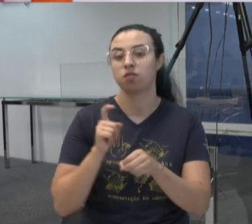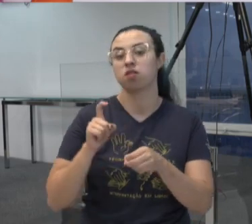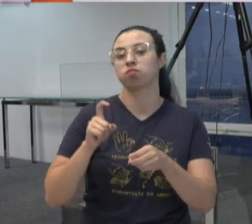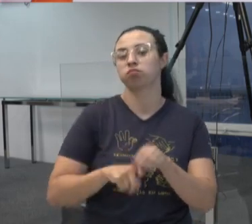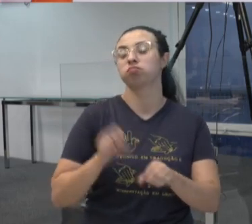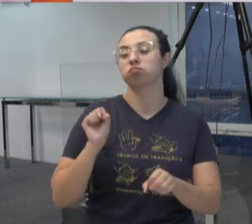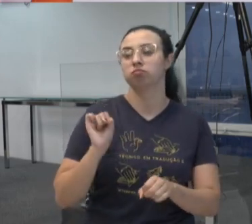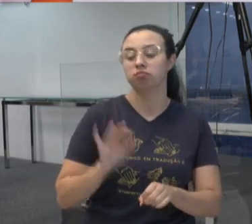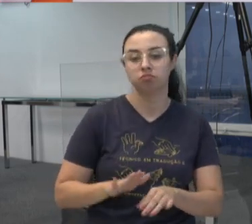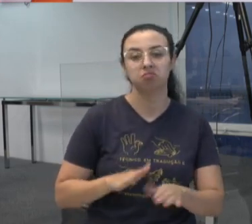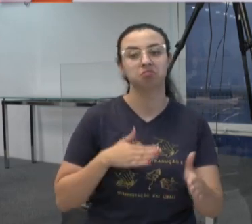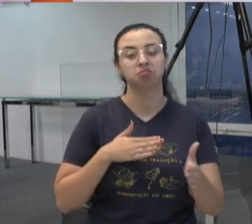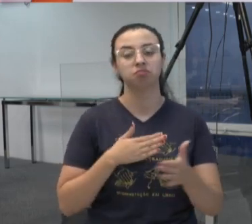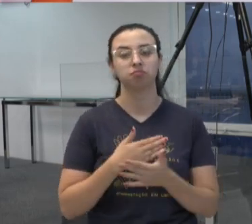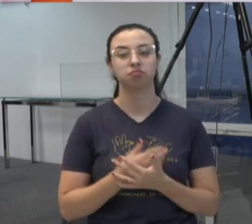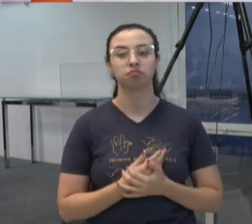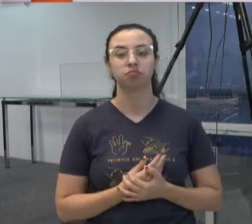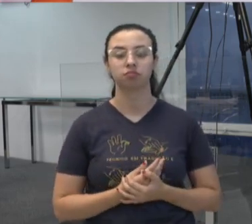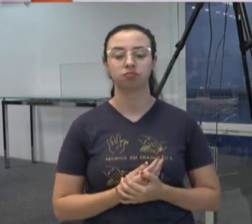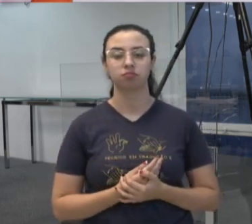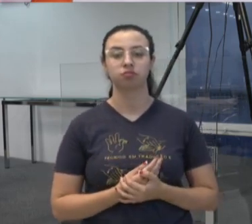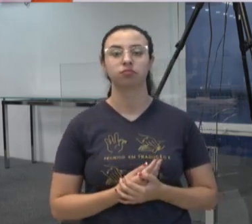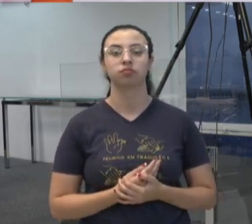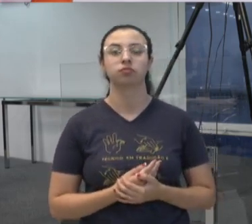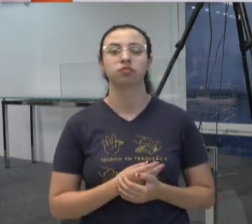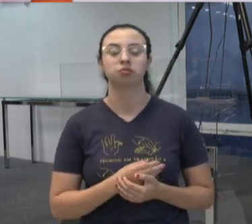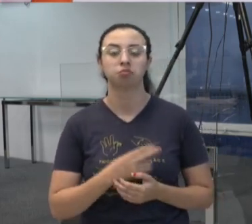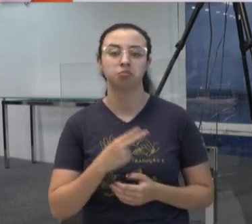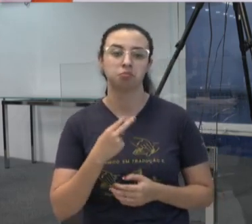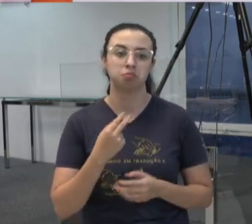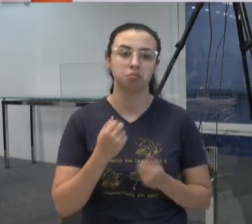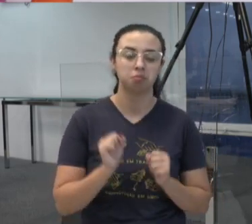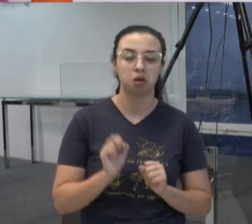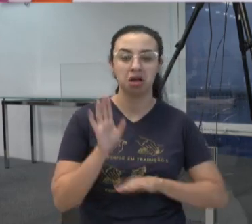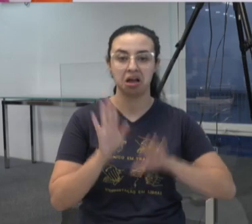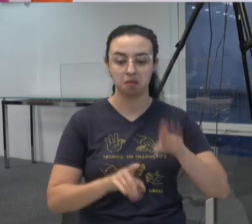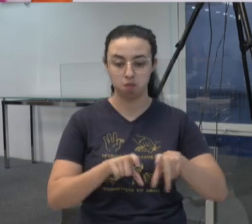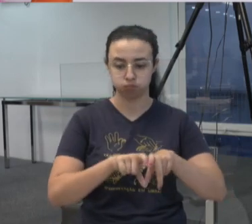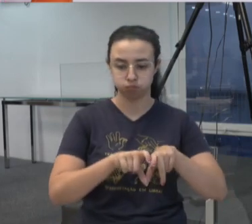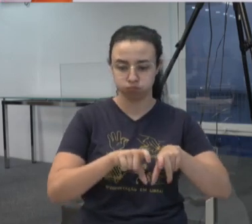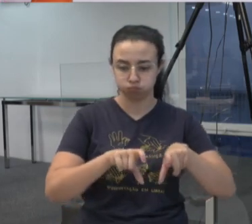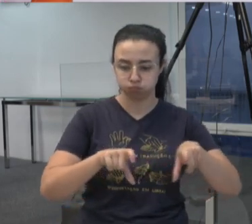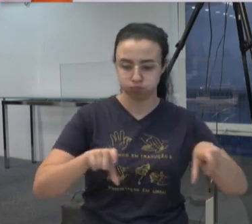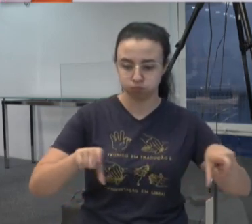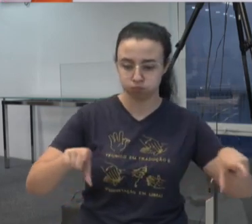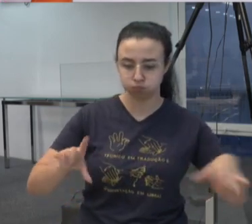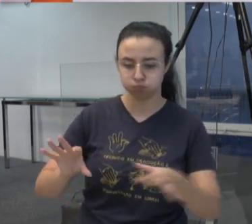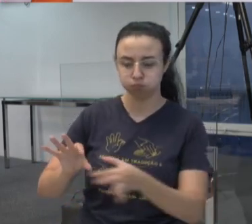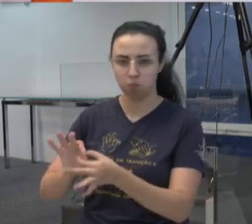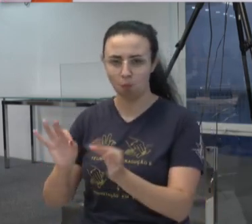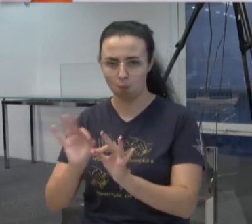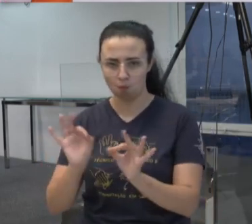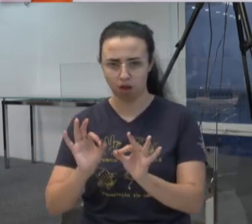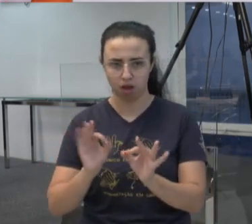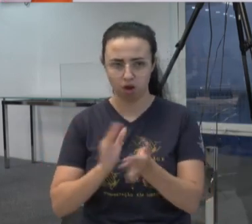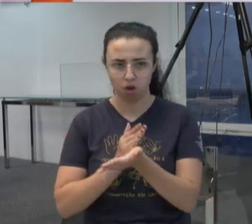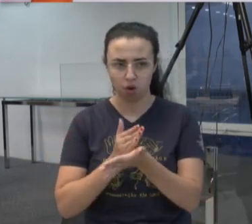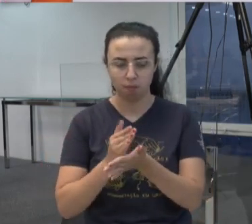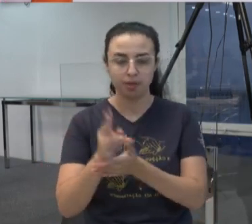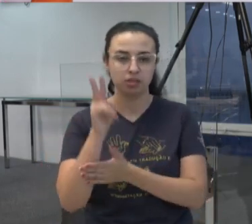mesmo, mesmo, deixa bem claro, sem a ligação das redes de esgotos, a partir de segunda-feira.